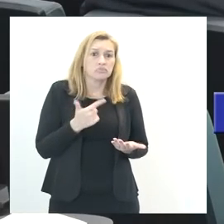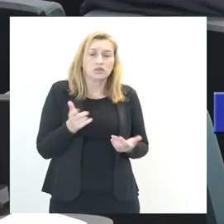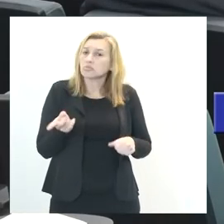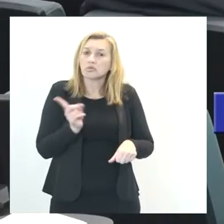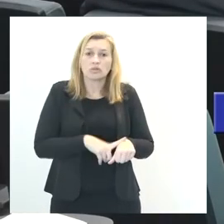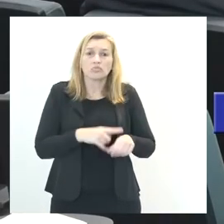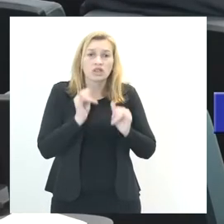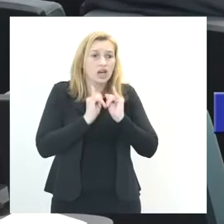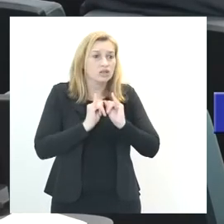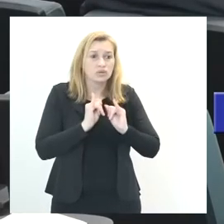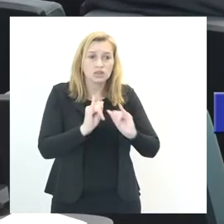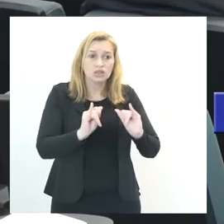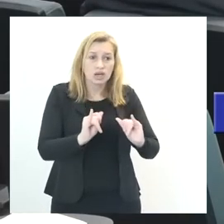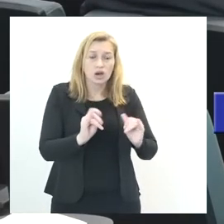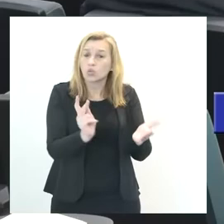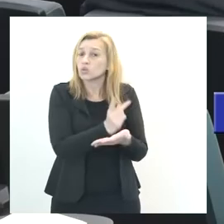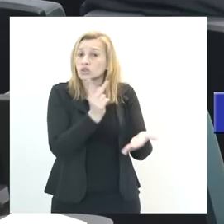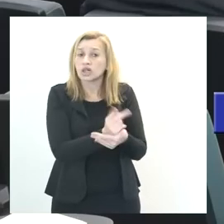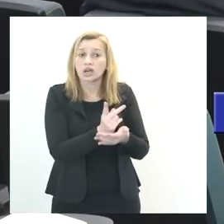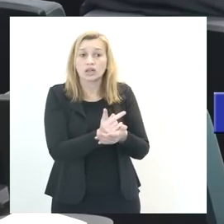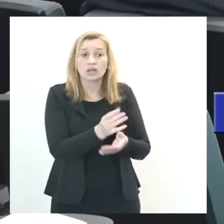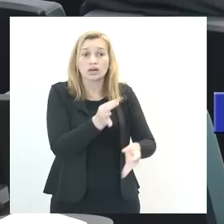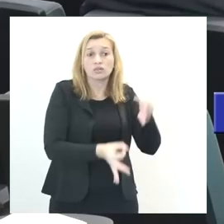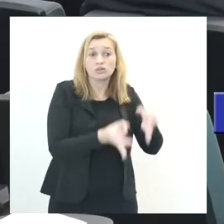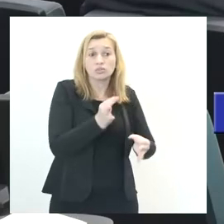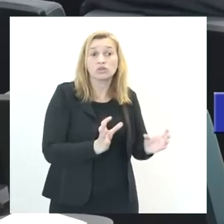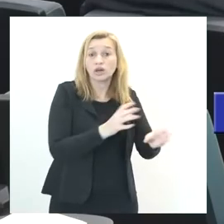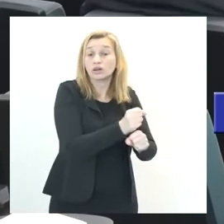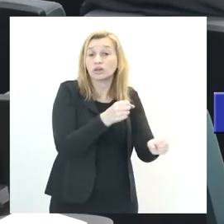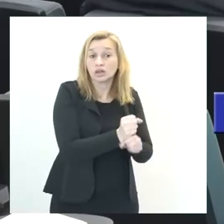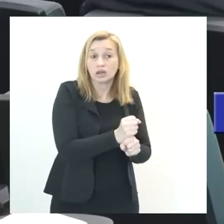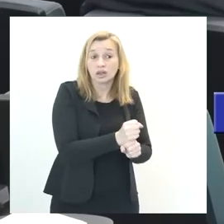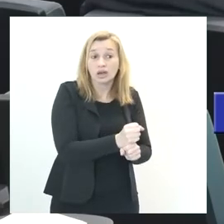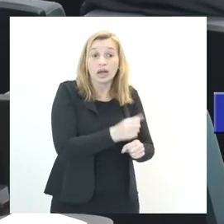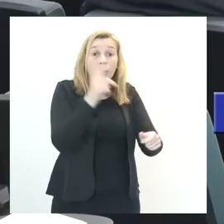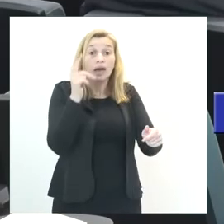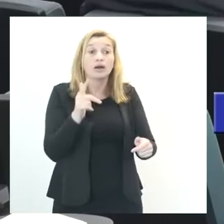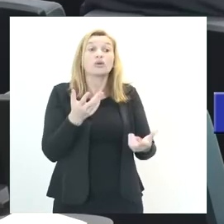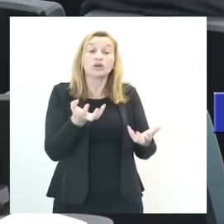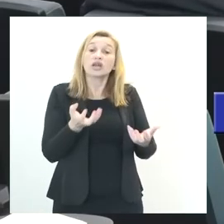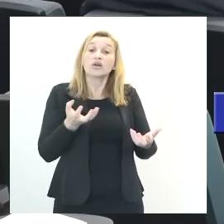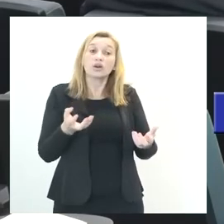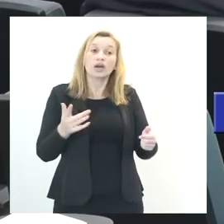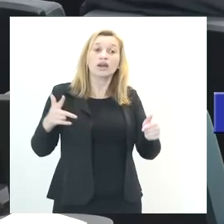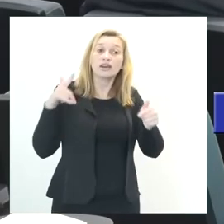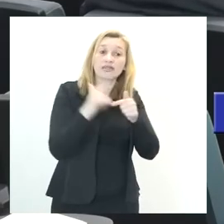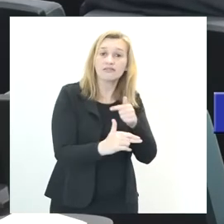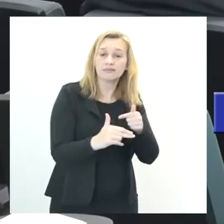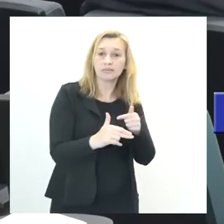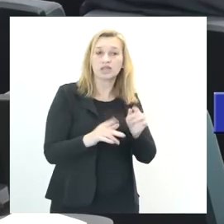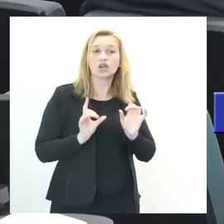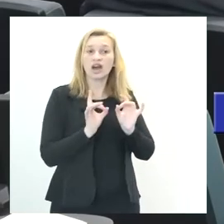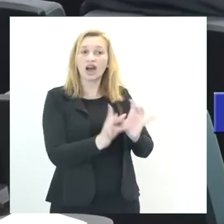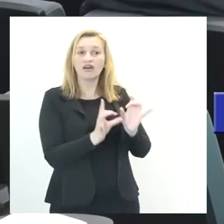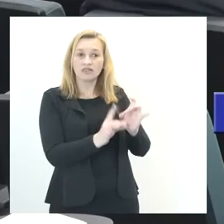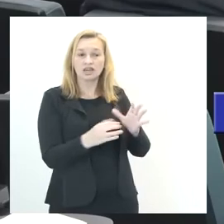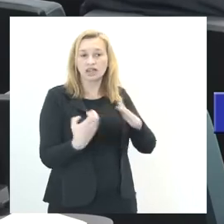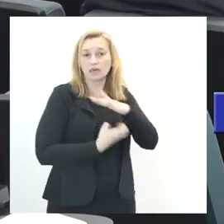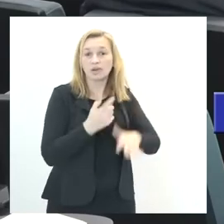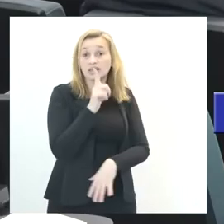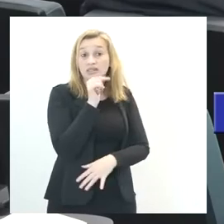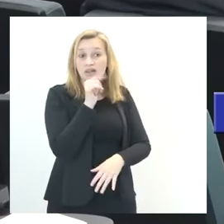ao Tribunal de Contas a decisão era para impedir a privatização da CEDAE não ele